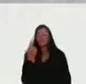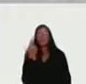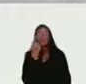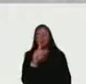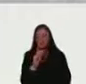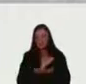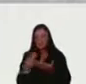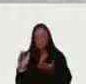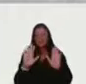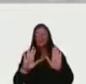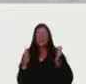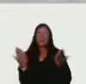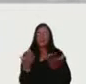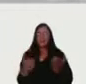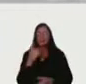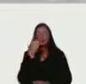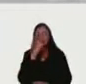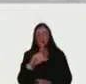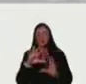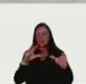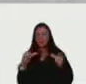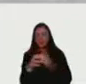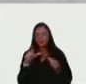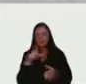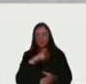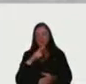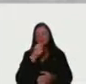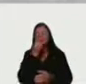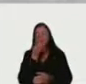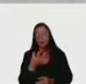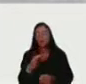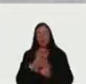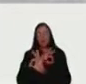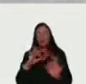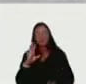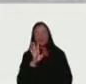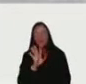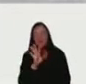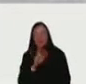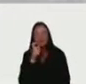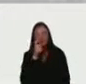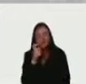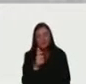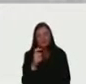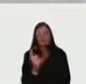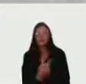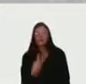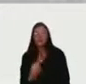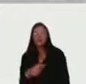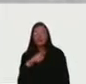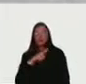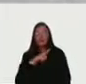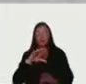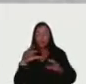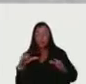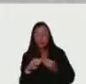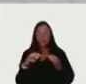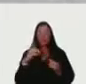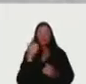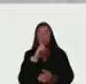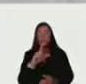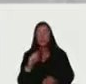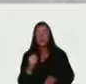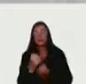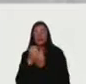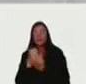gente conseguiu olhar para ela com uma luz muito legal, muito interessante, do quanto essa comissão poderá assessorar